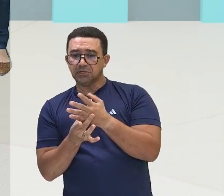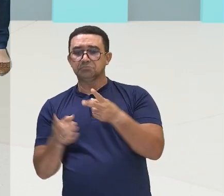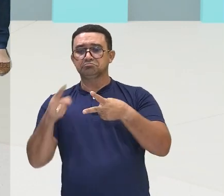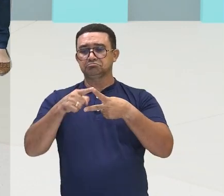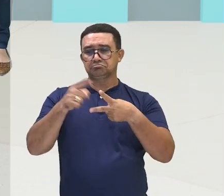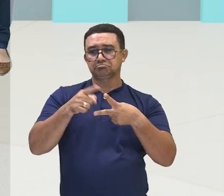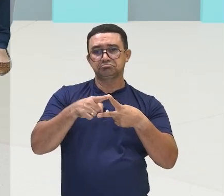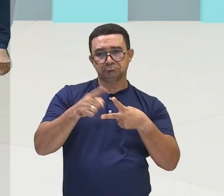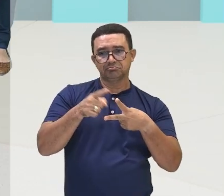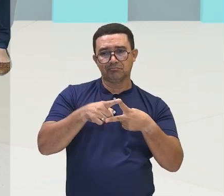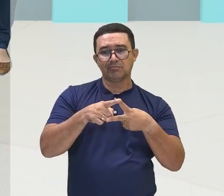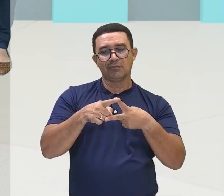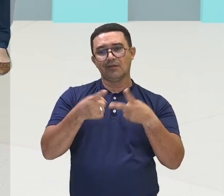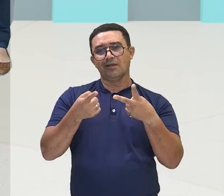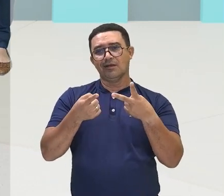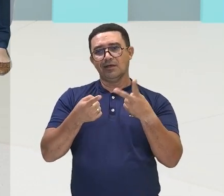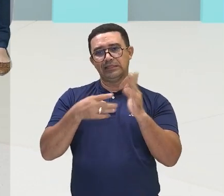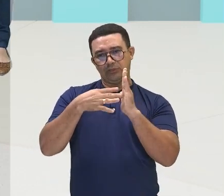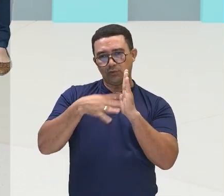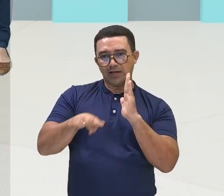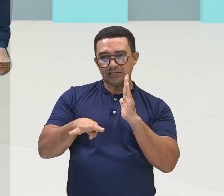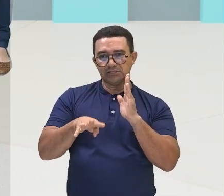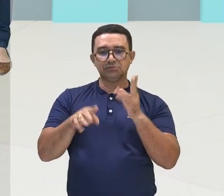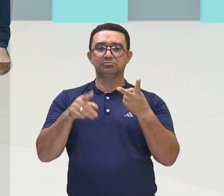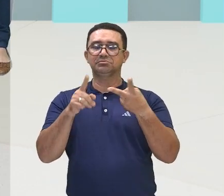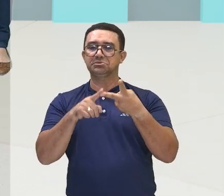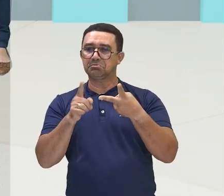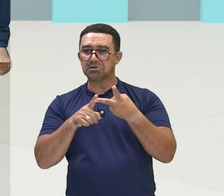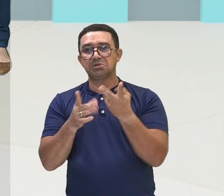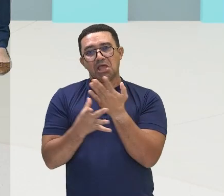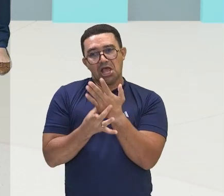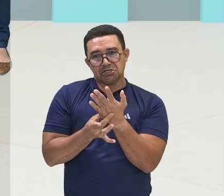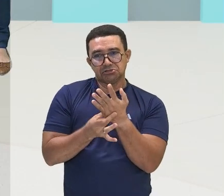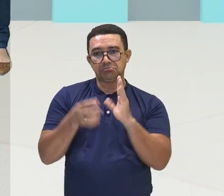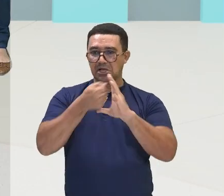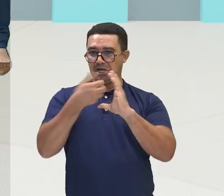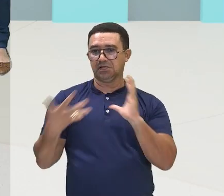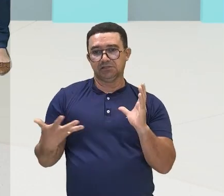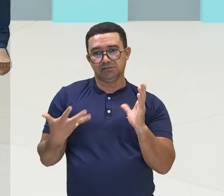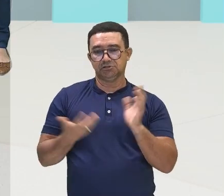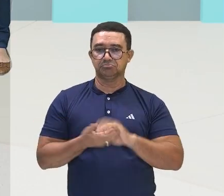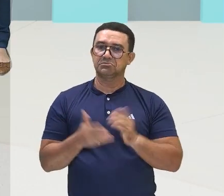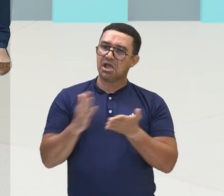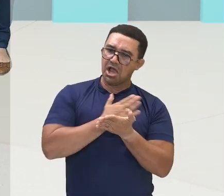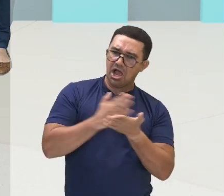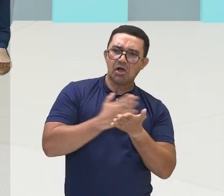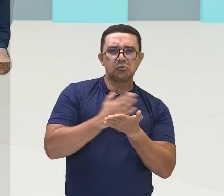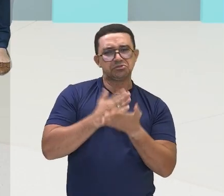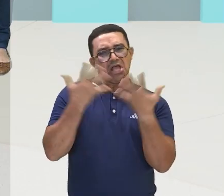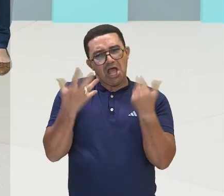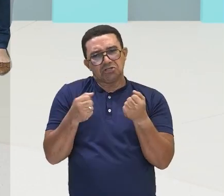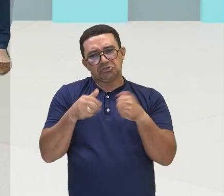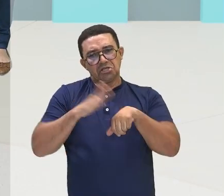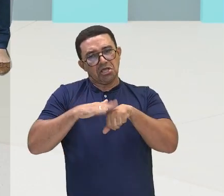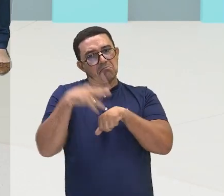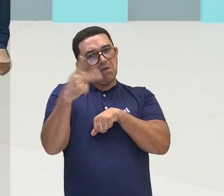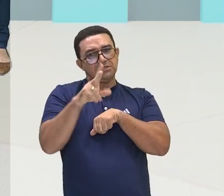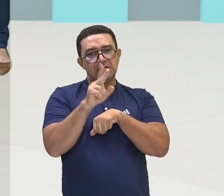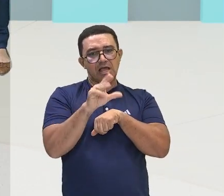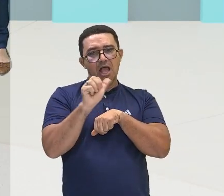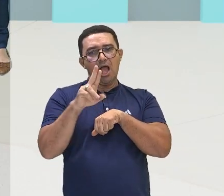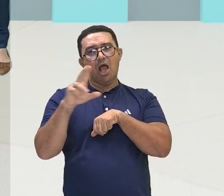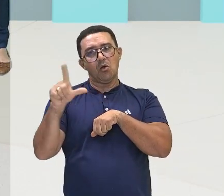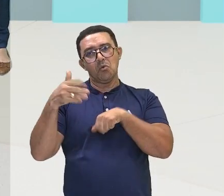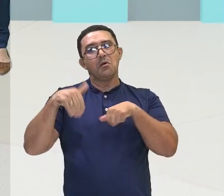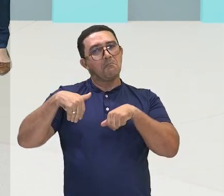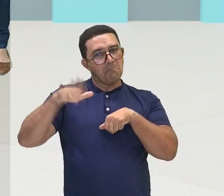uma escola quanto de outra escola. Alguns dizem até que ele vai mais para o naturalismo do que para o realismo, mas ele fica entre essas